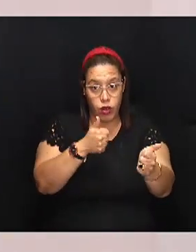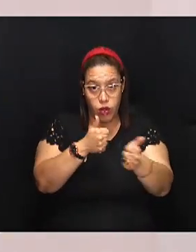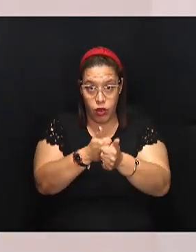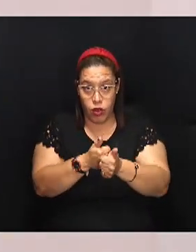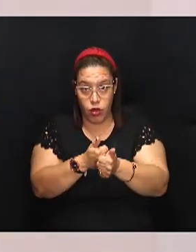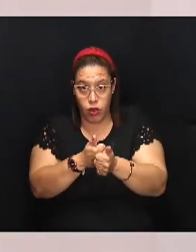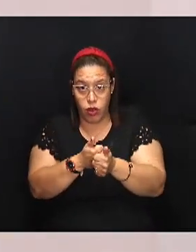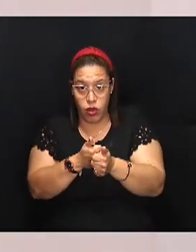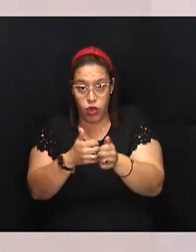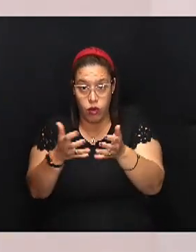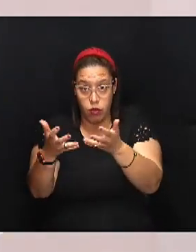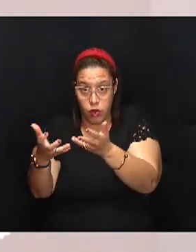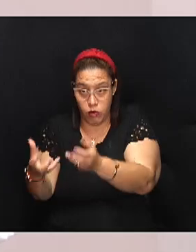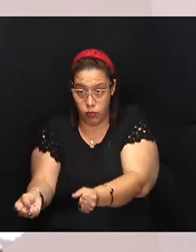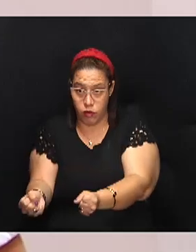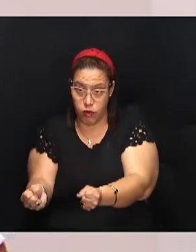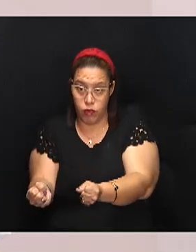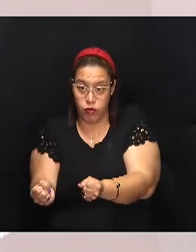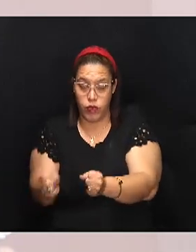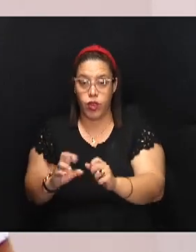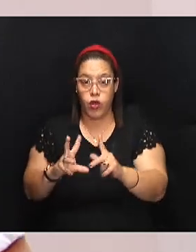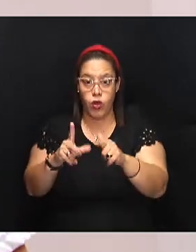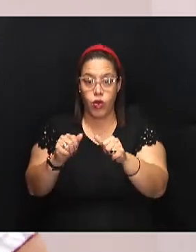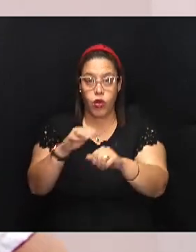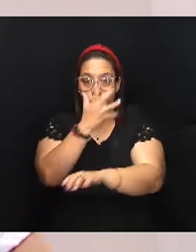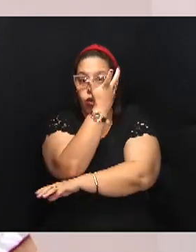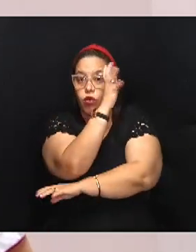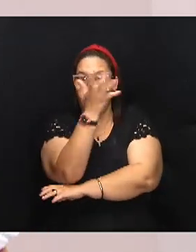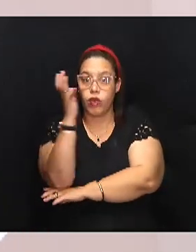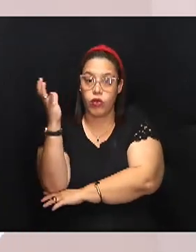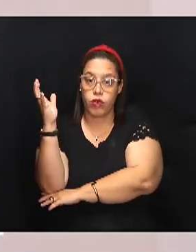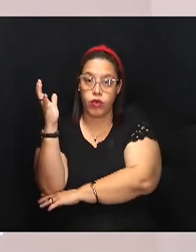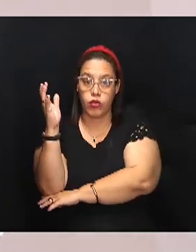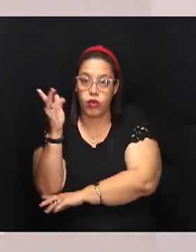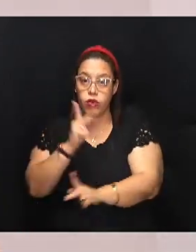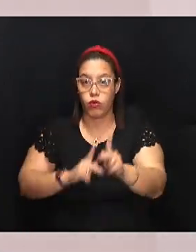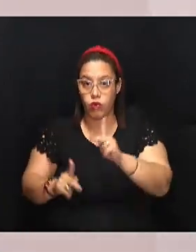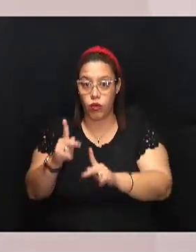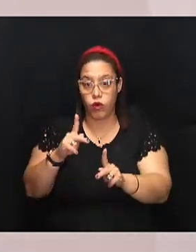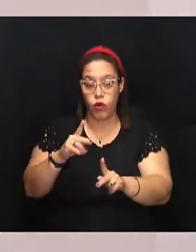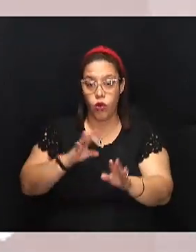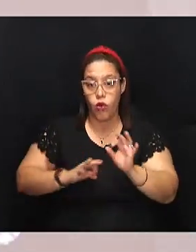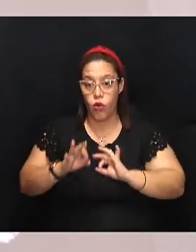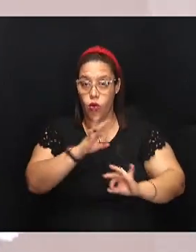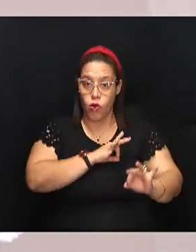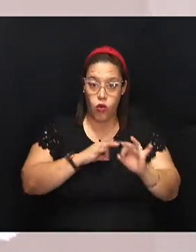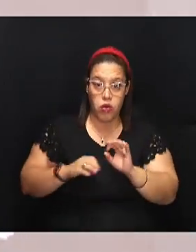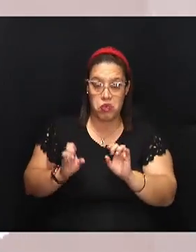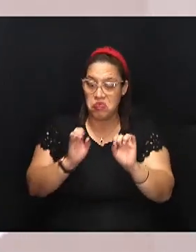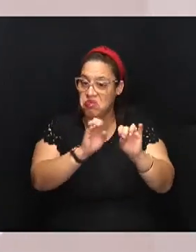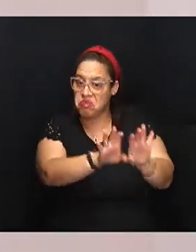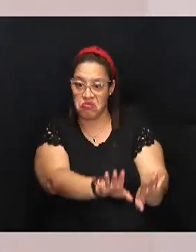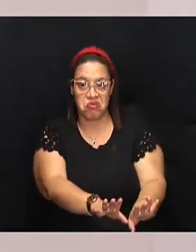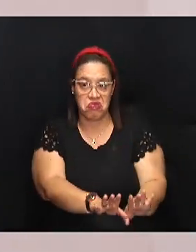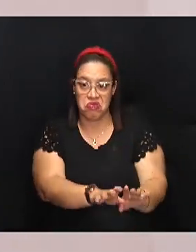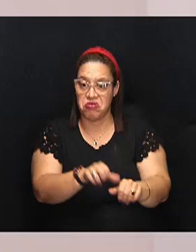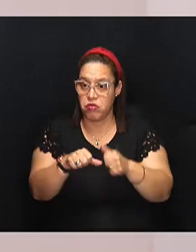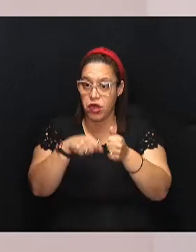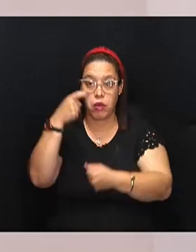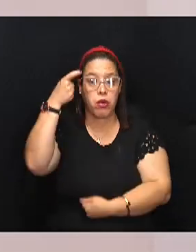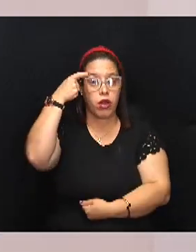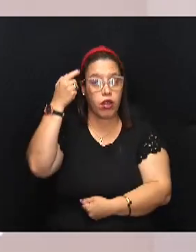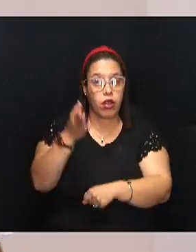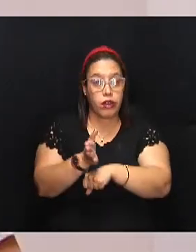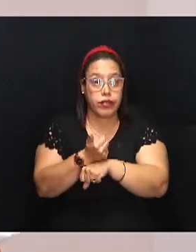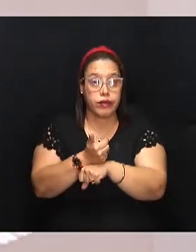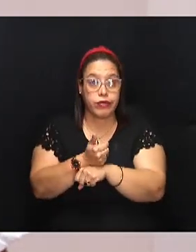ela foi capturada, porque assim, todas as áreas de mata já têm uma dinâmica de populações de onça. Se a gente simplesmente pôr ela em outro lugar sem pensar antes,